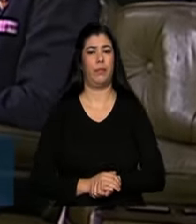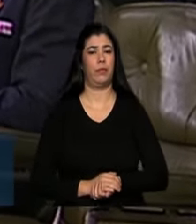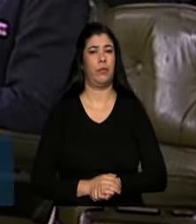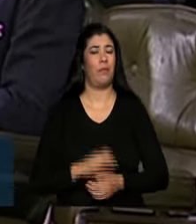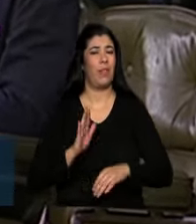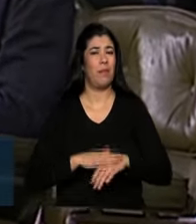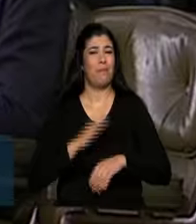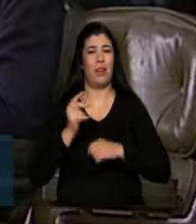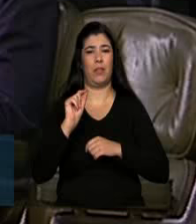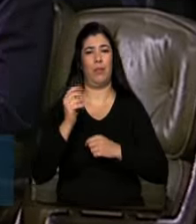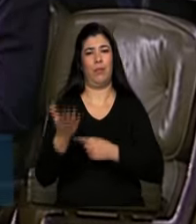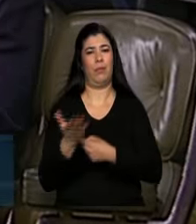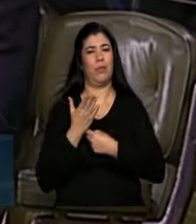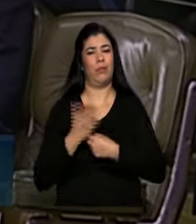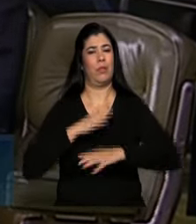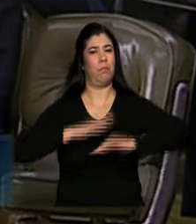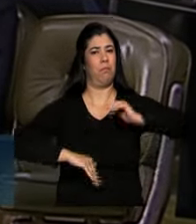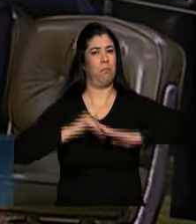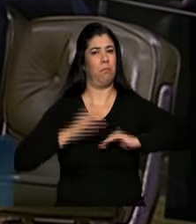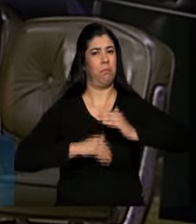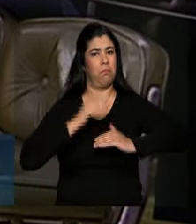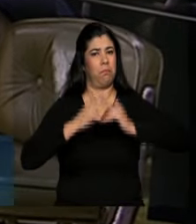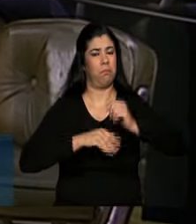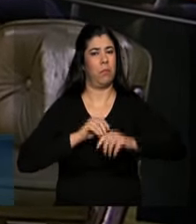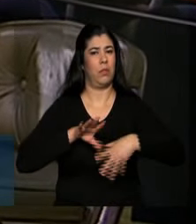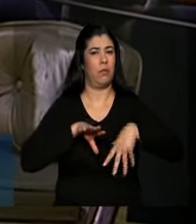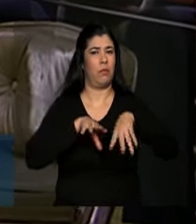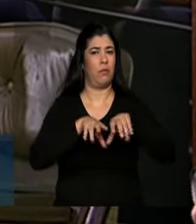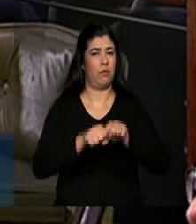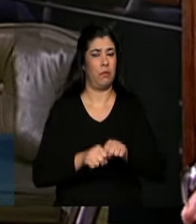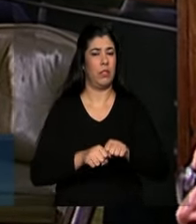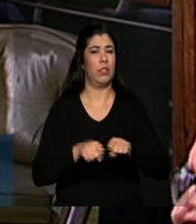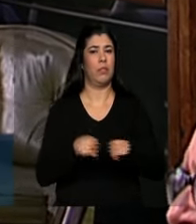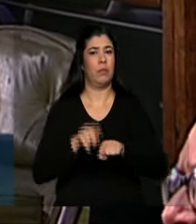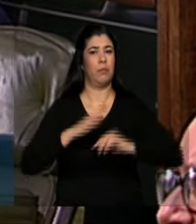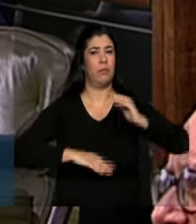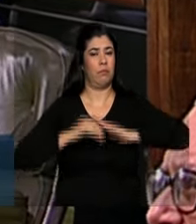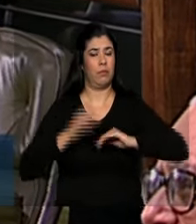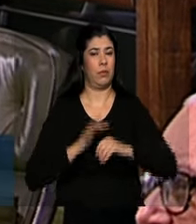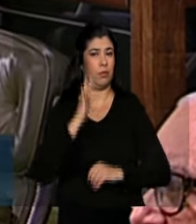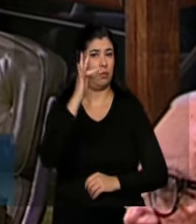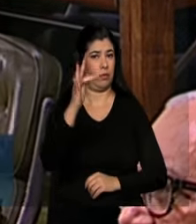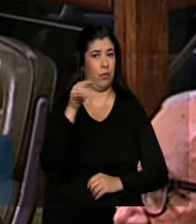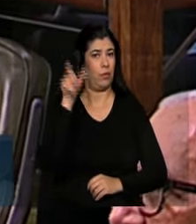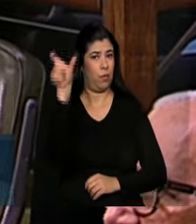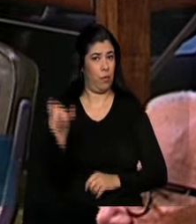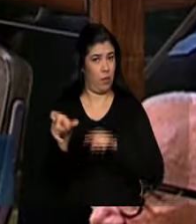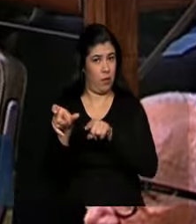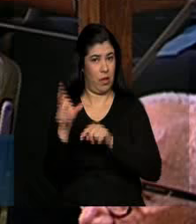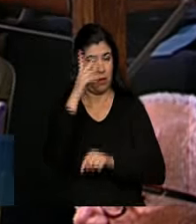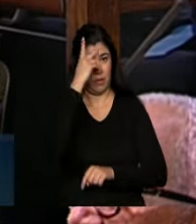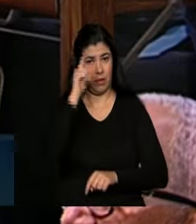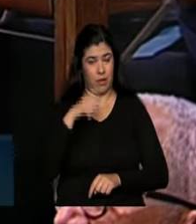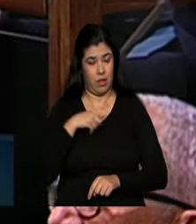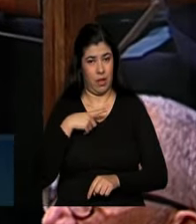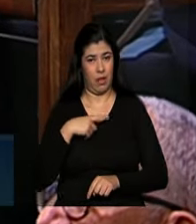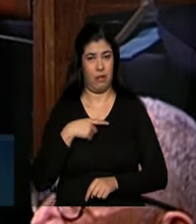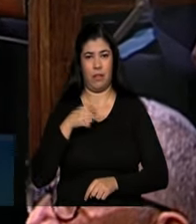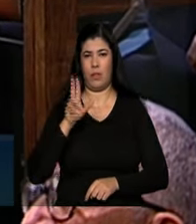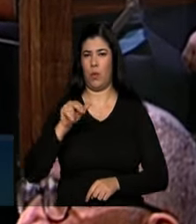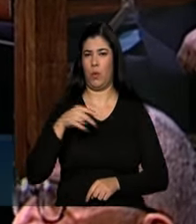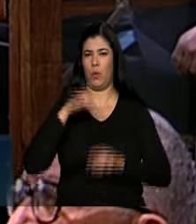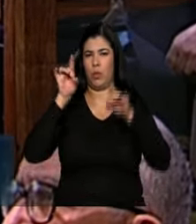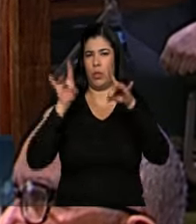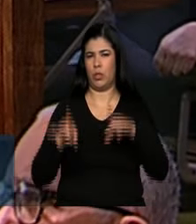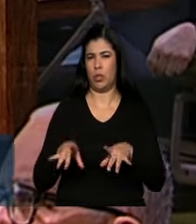Mais do que nos ajudar a desenvolver habilidades que nos serão úteis ao longo da nossa carreira, com ele aprendemos a não perder o humor e a